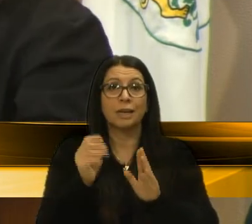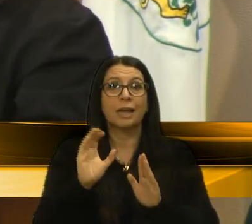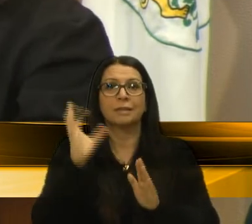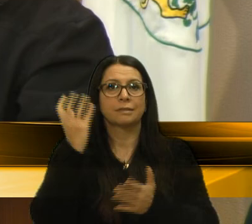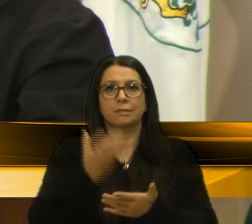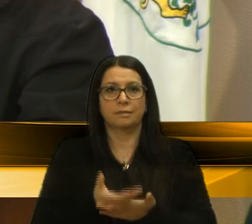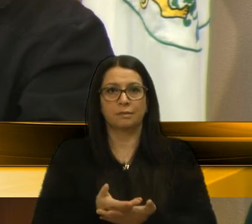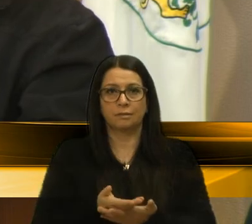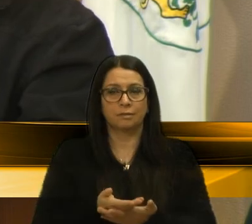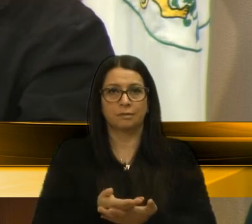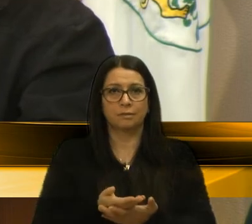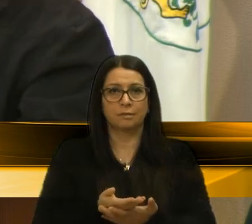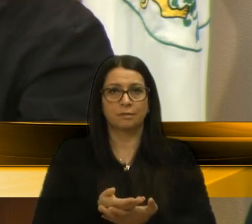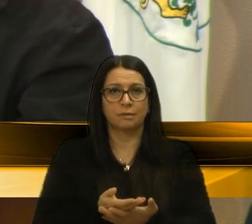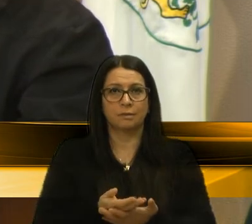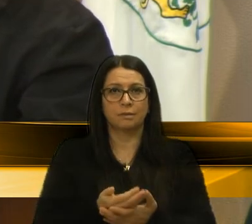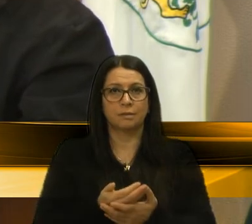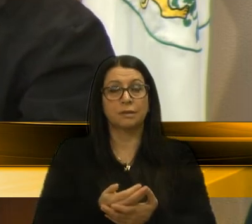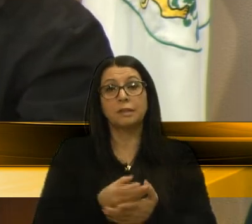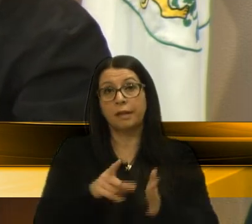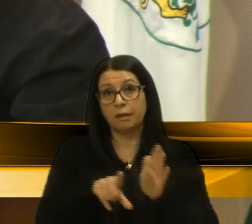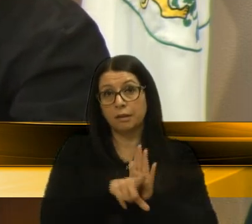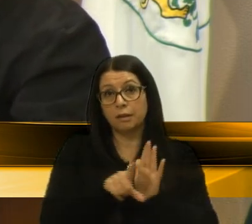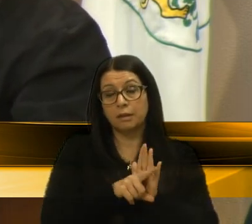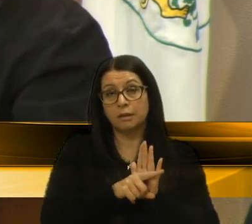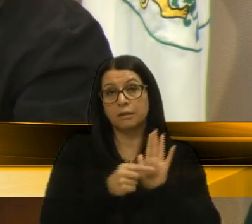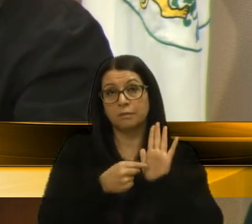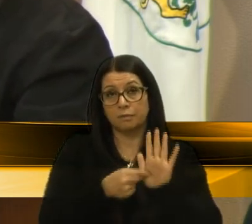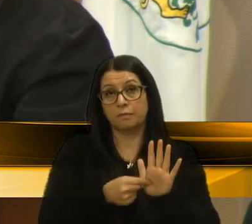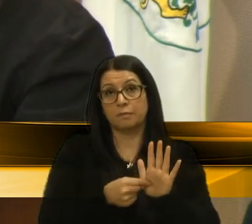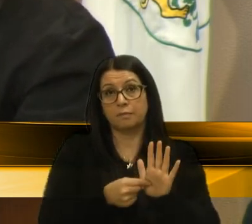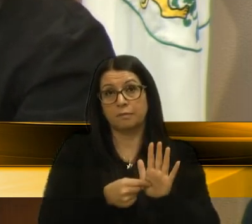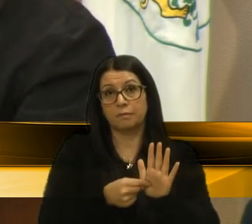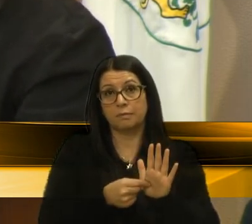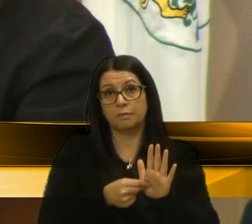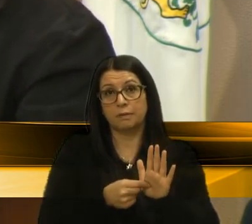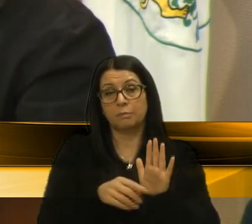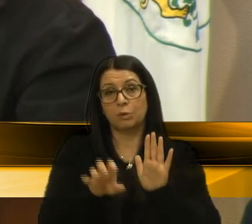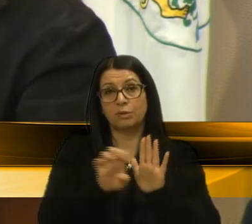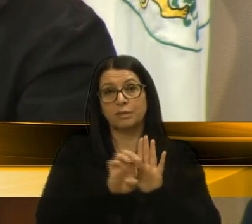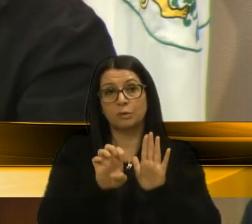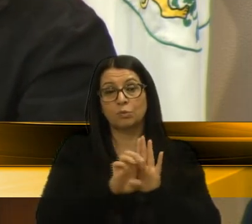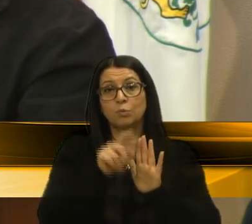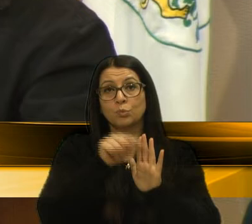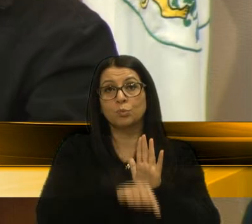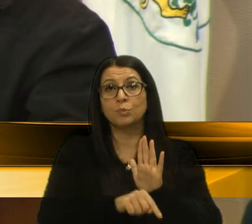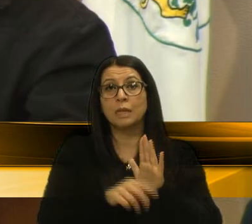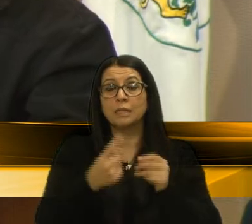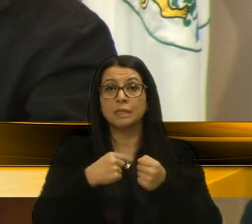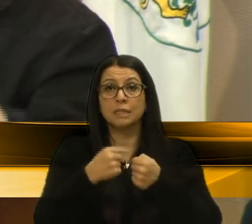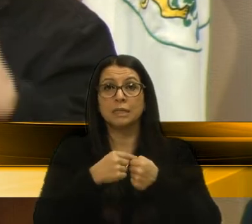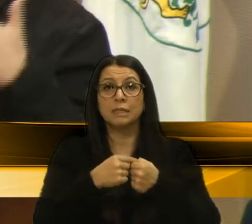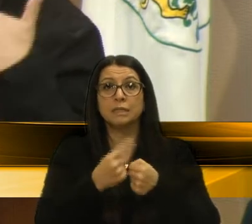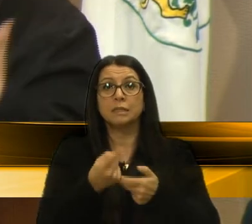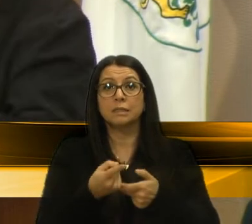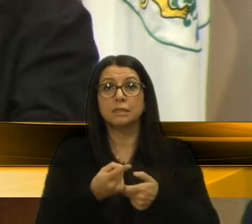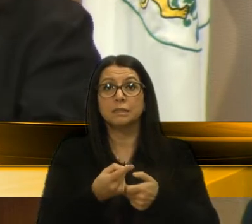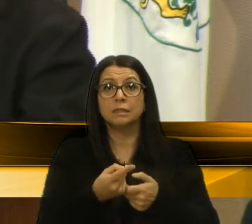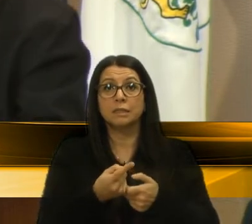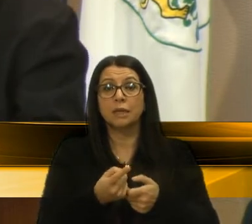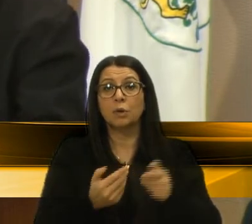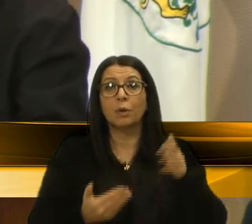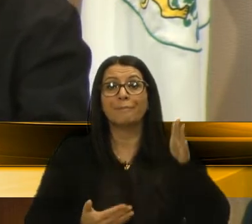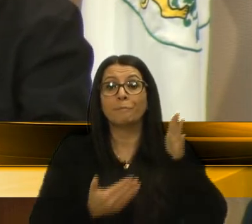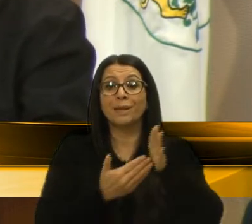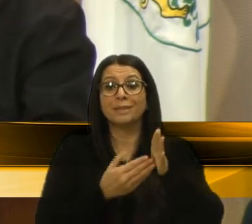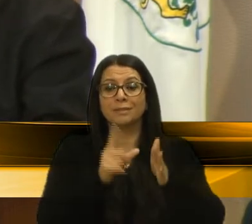decisão legal determinada pelo Estatuto das Cidades de que no máximo até